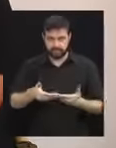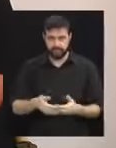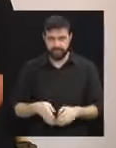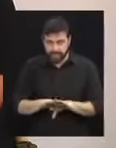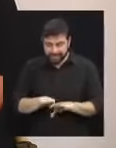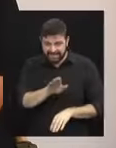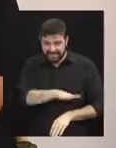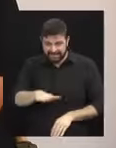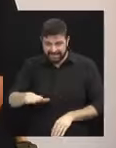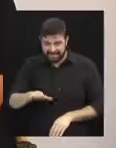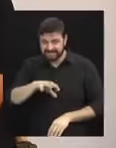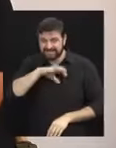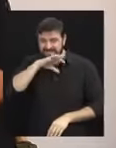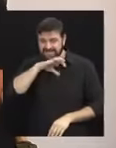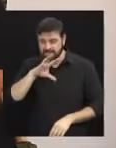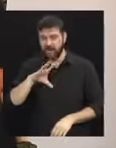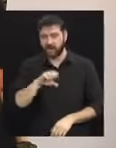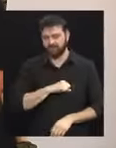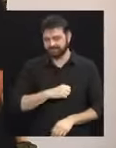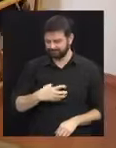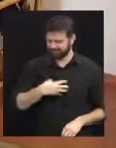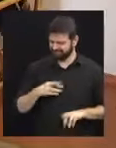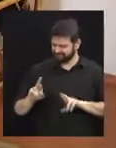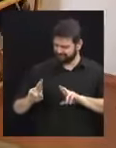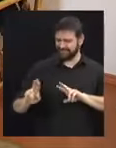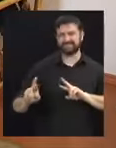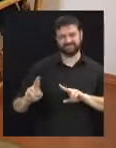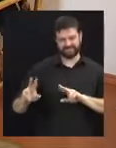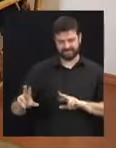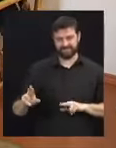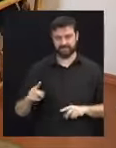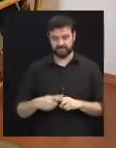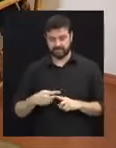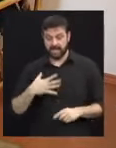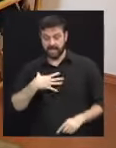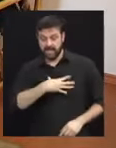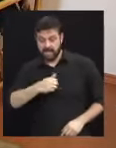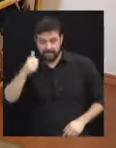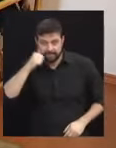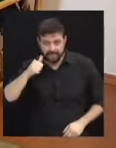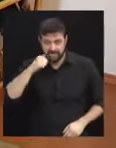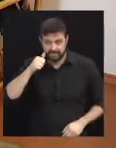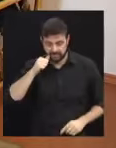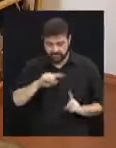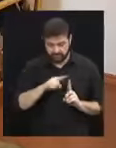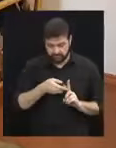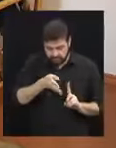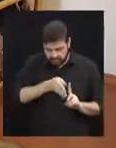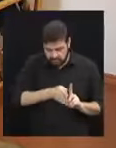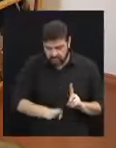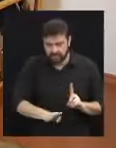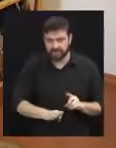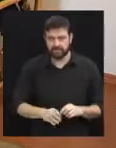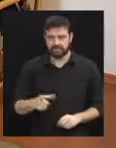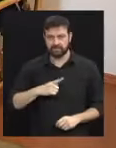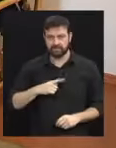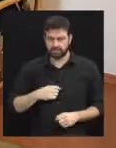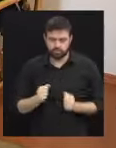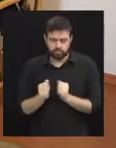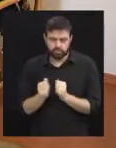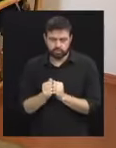as crianças que gostam de animal, elas são diferenciadas. Eu tenho minha filha que nasceu, né, grávida, eu dormia